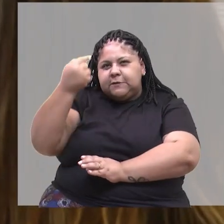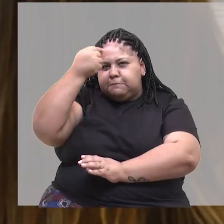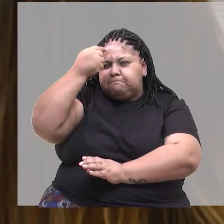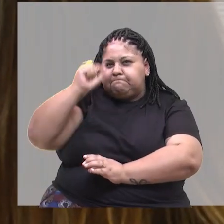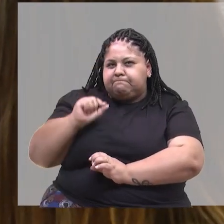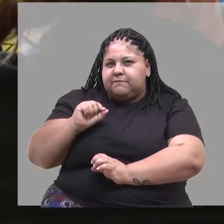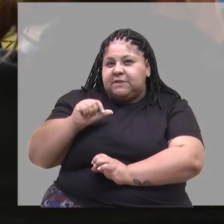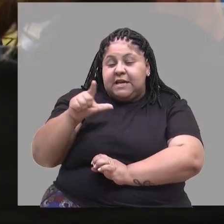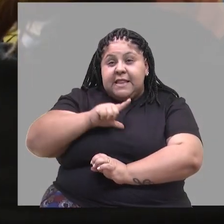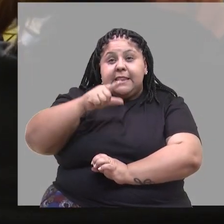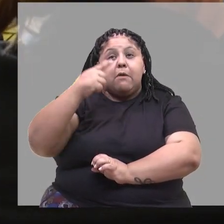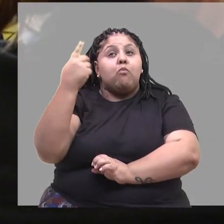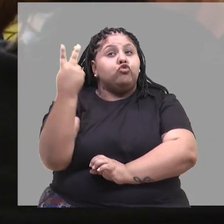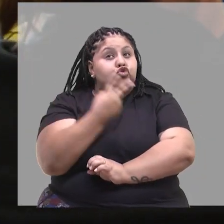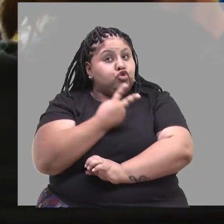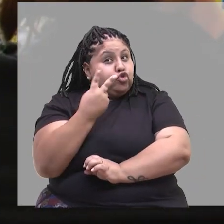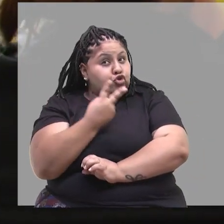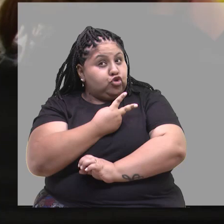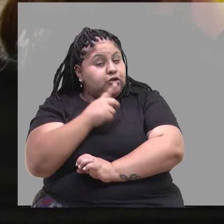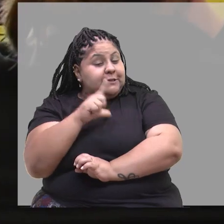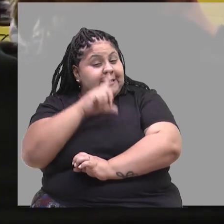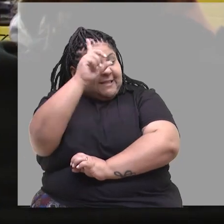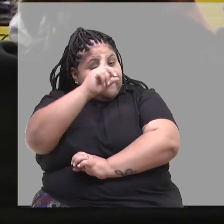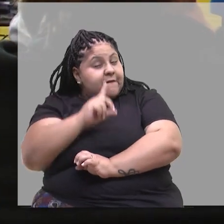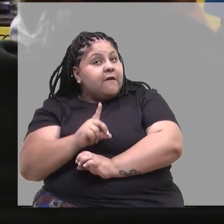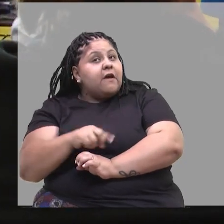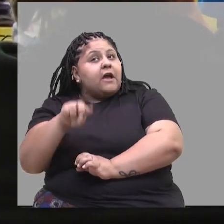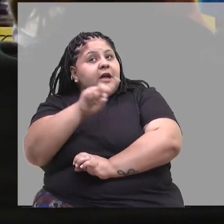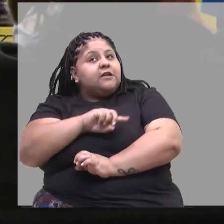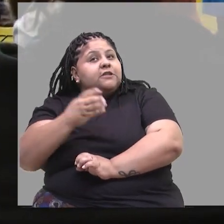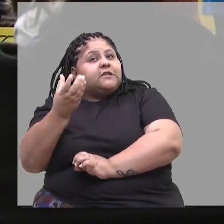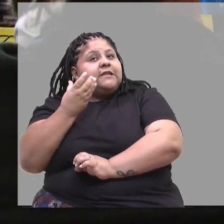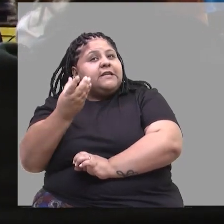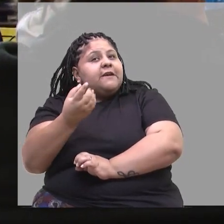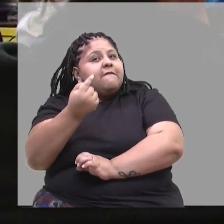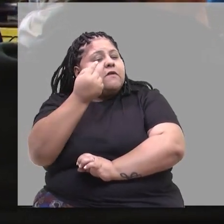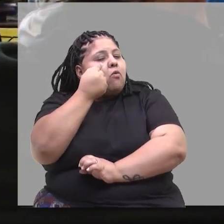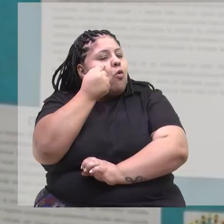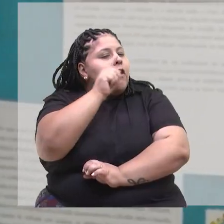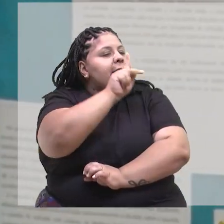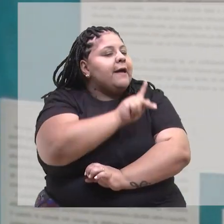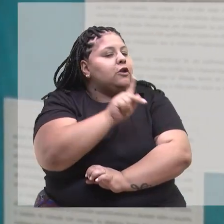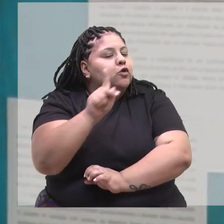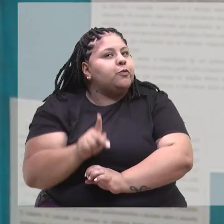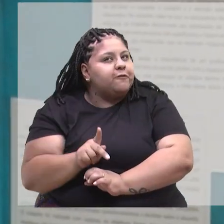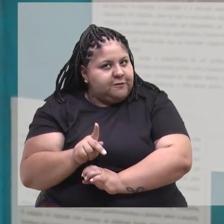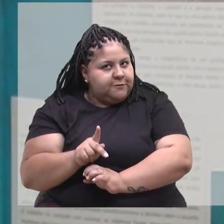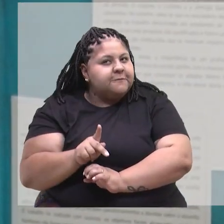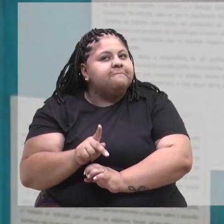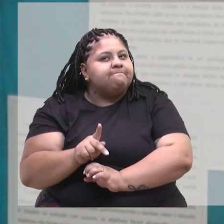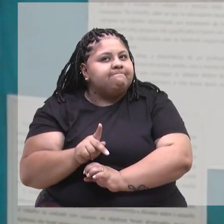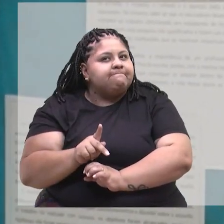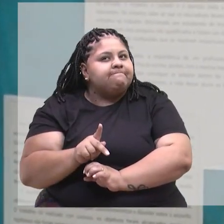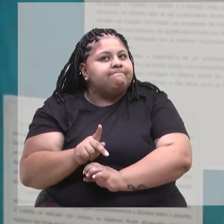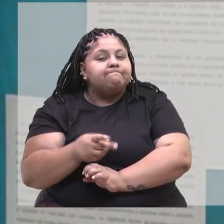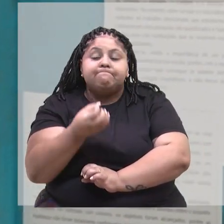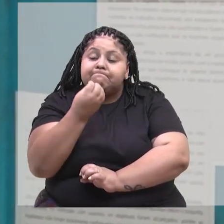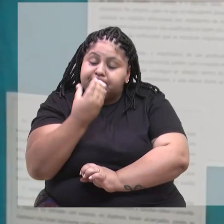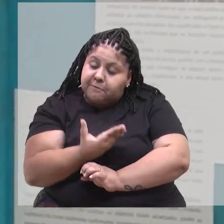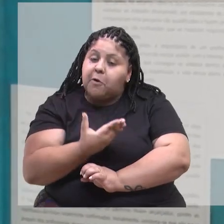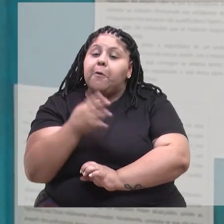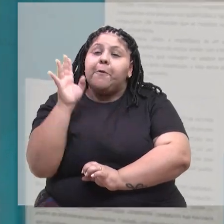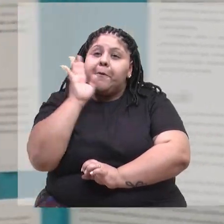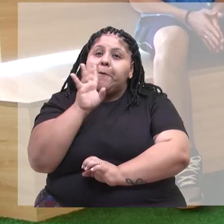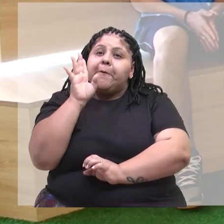intelectual. Como a gente tem 2 colegas que possuem a deficiência, a gente queria ver o olhar do professor, pois já sabemos o nosso olhar. Muito